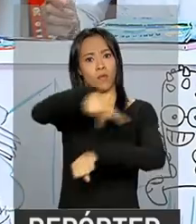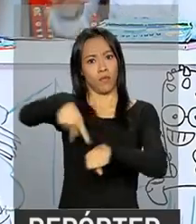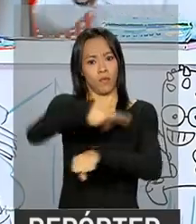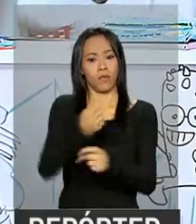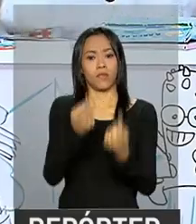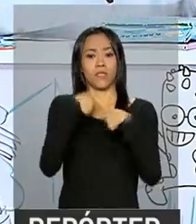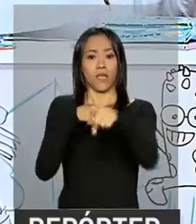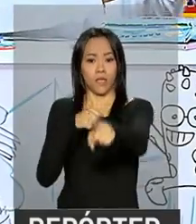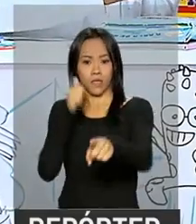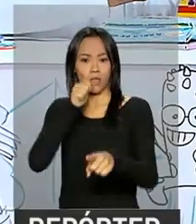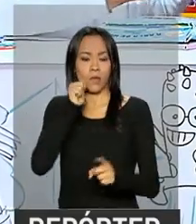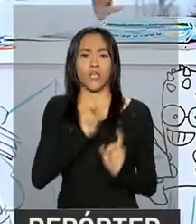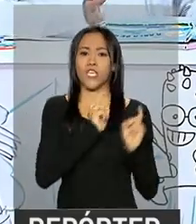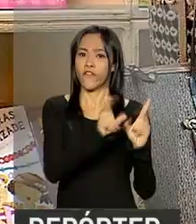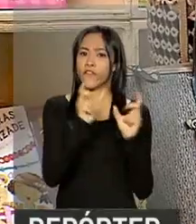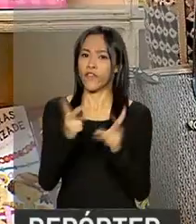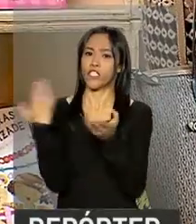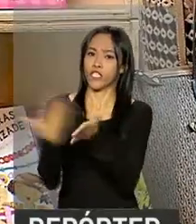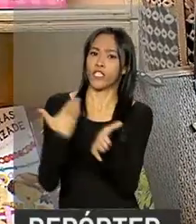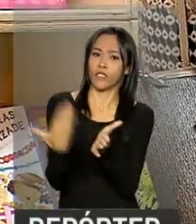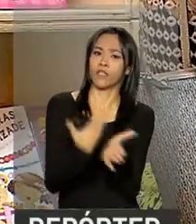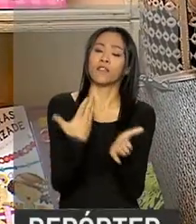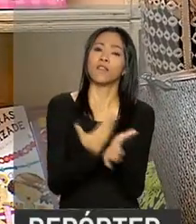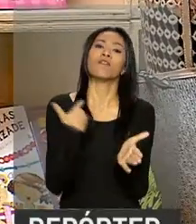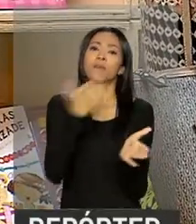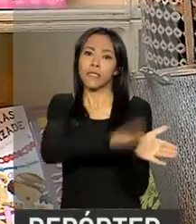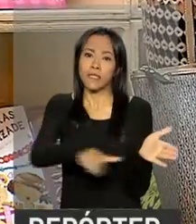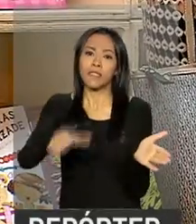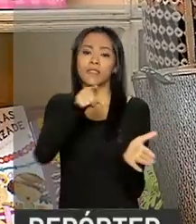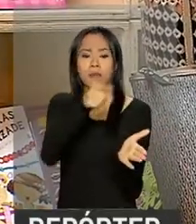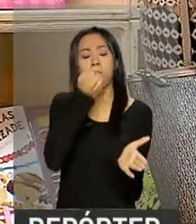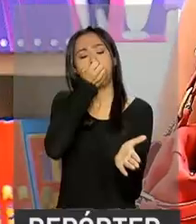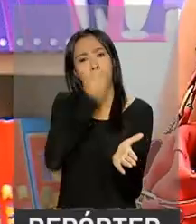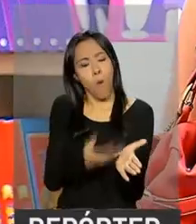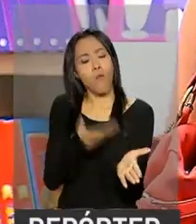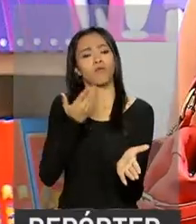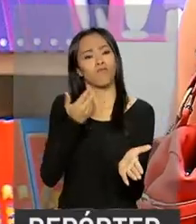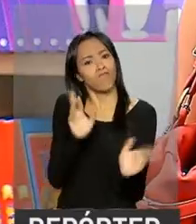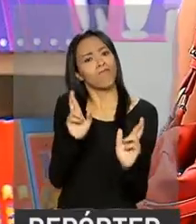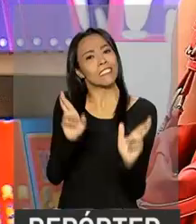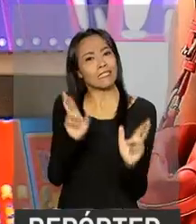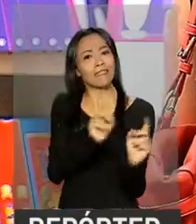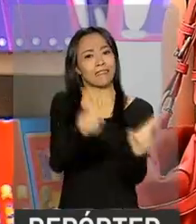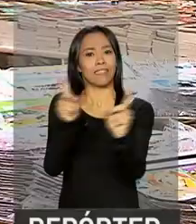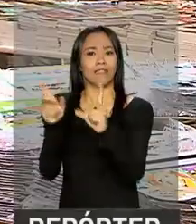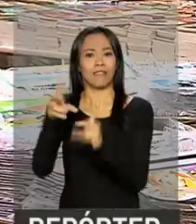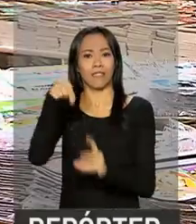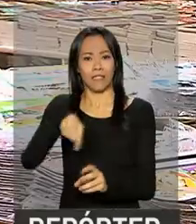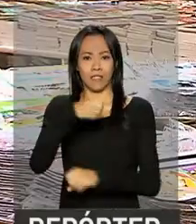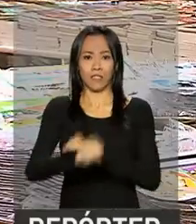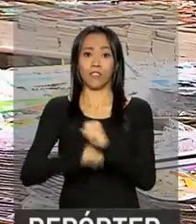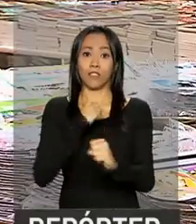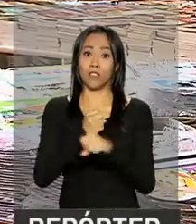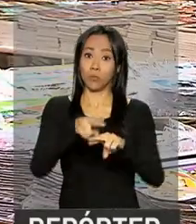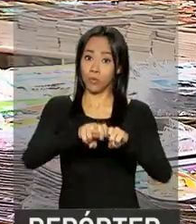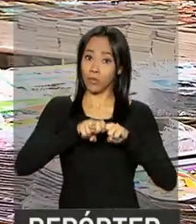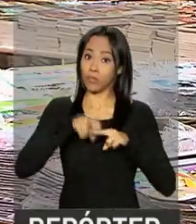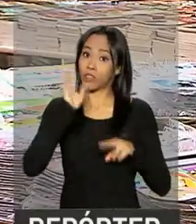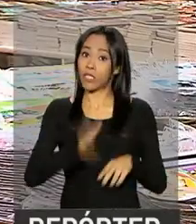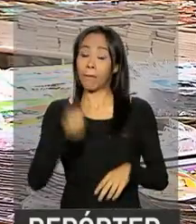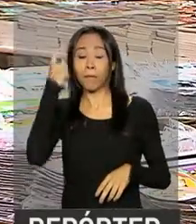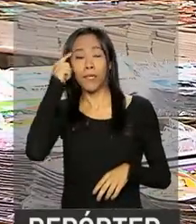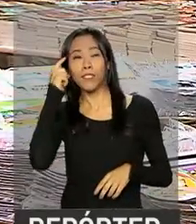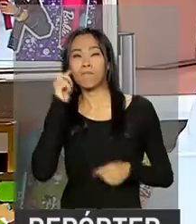feira de livros infantil e juvenil diz que tem esperanças de bons resultados de vendas este ano por isso já pensa em